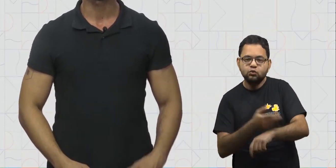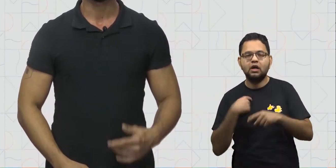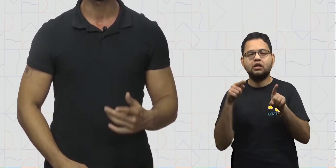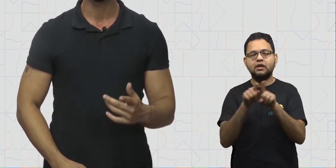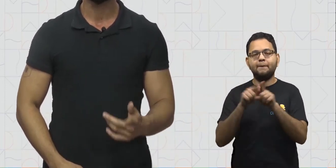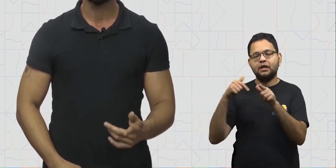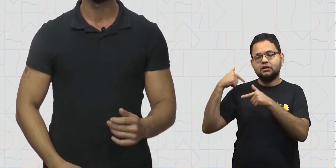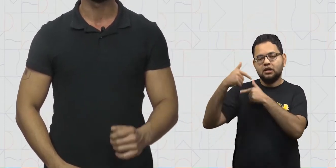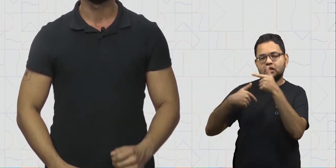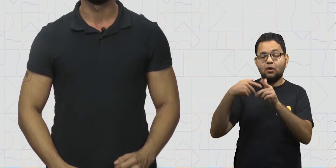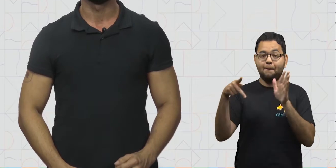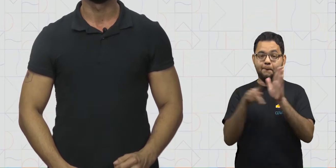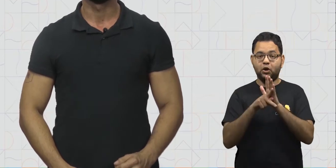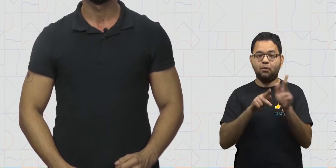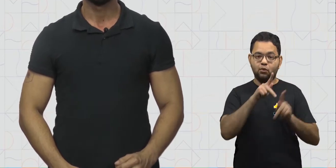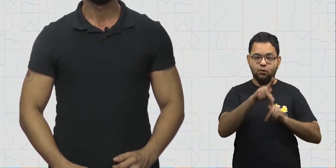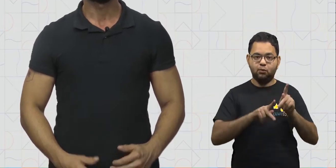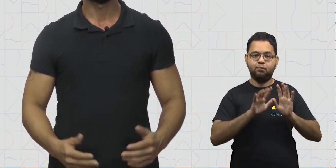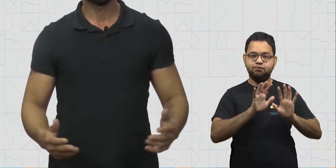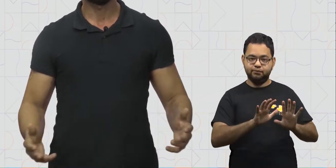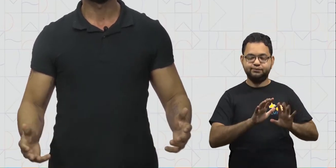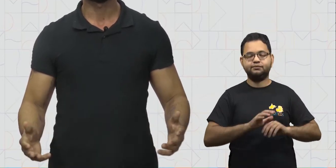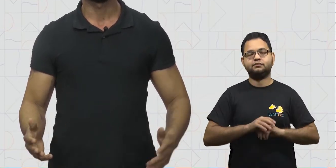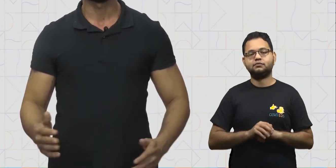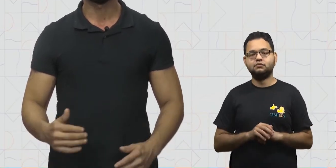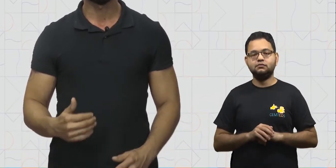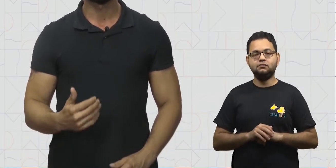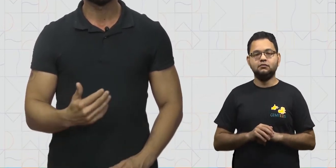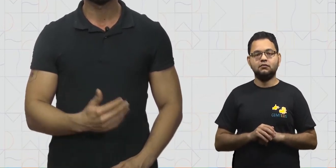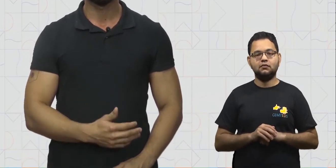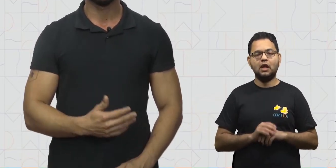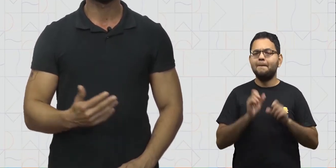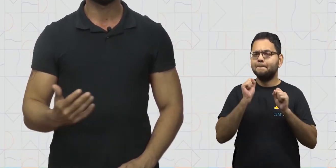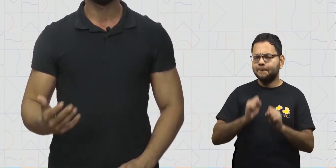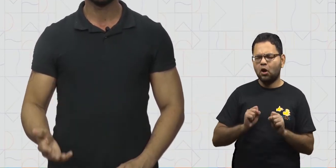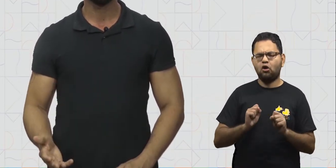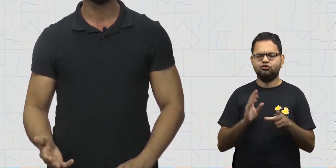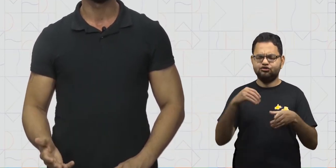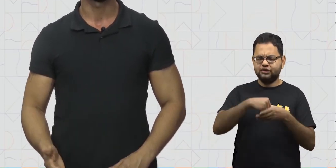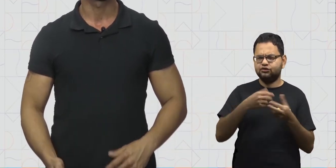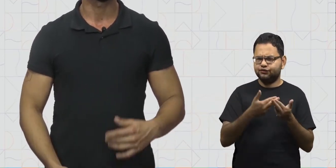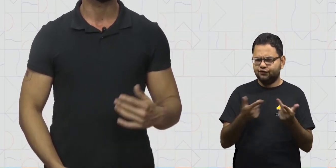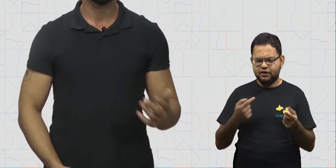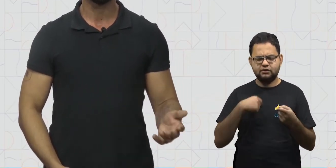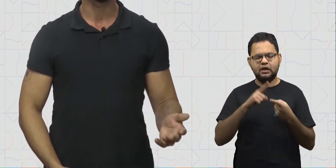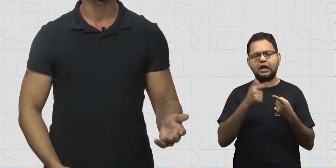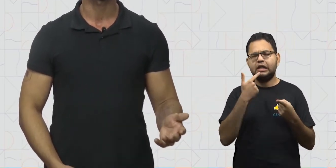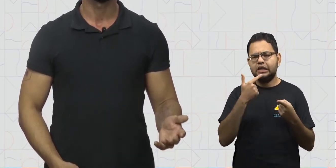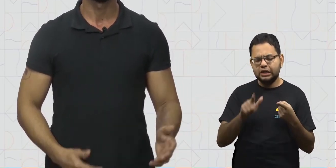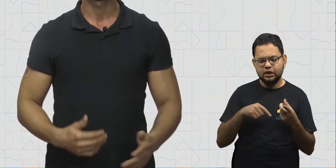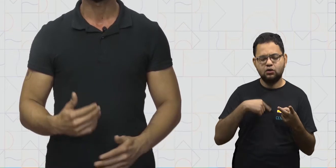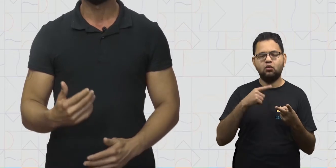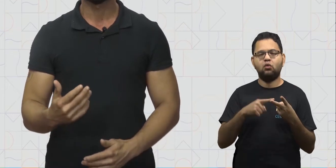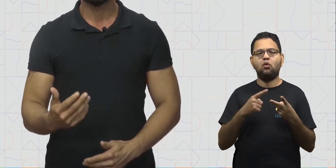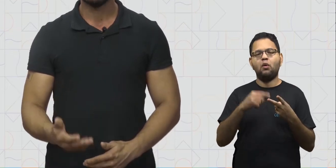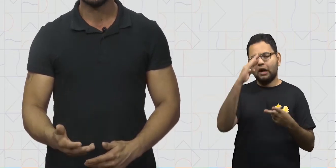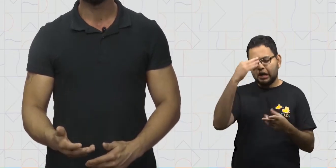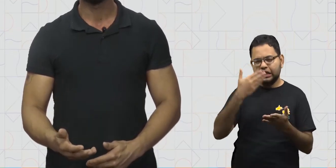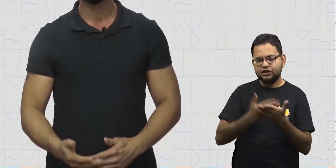costumes e tradições de um povo, podendo ser representado através da língua, das crenças,